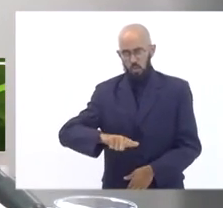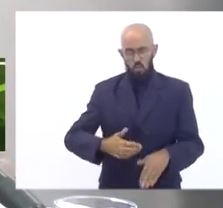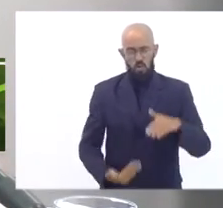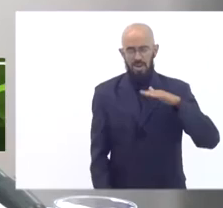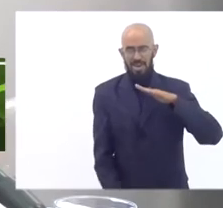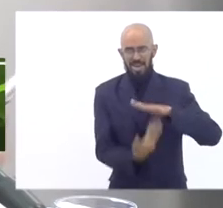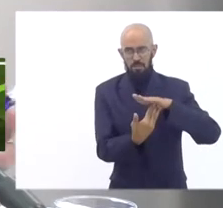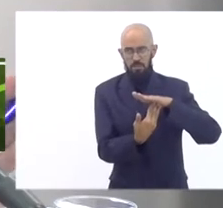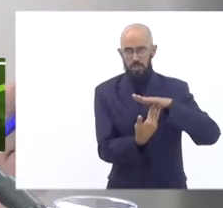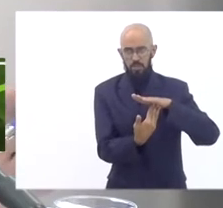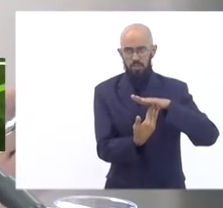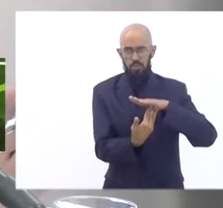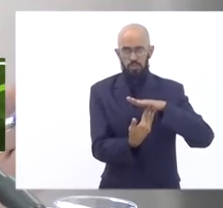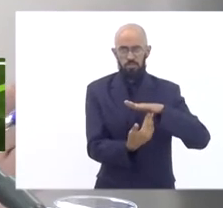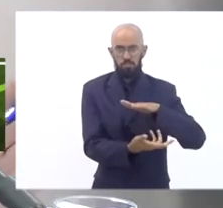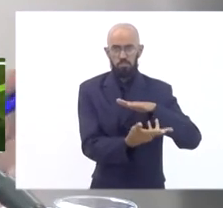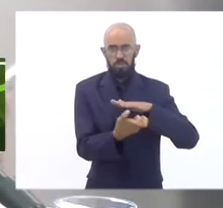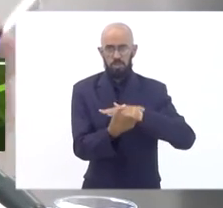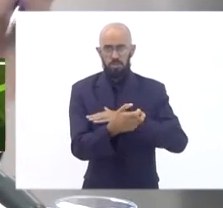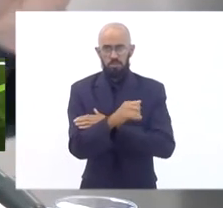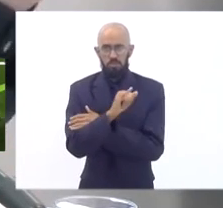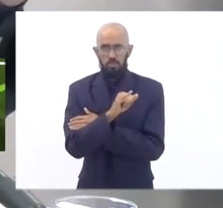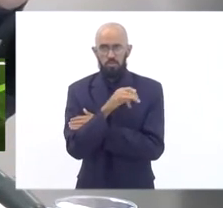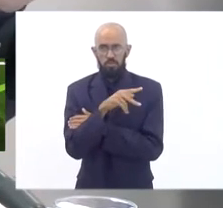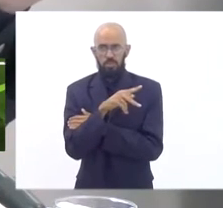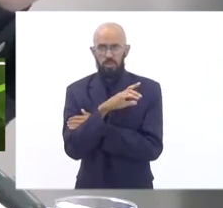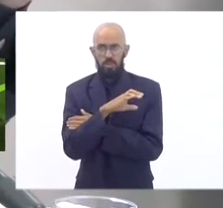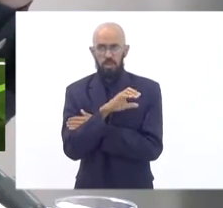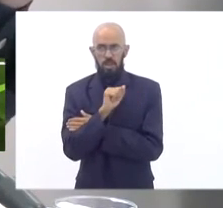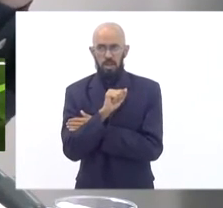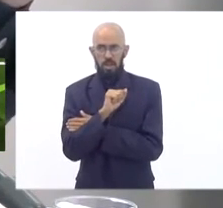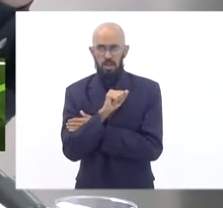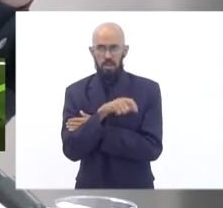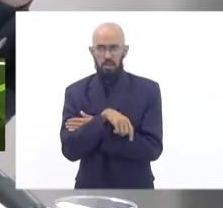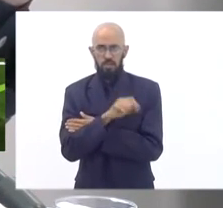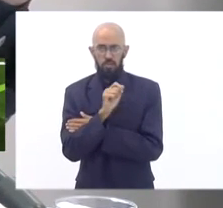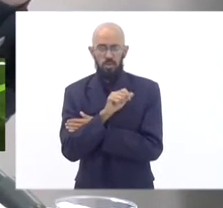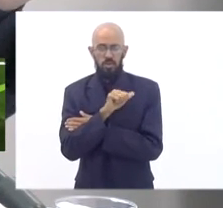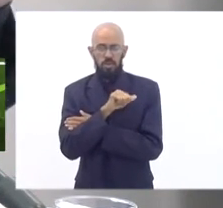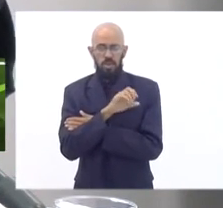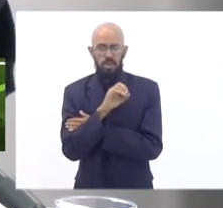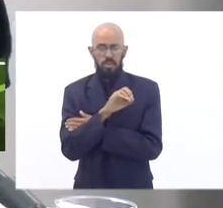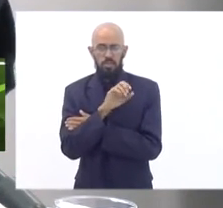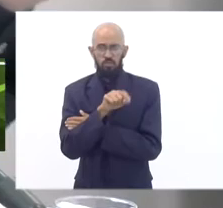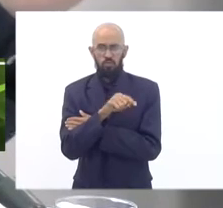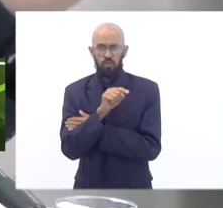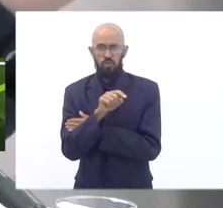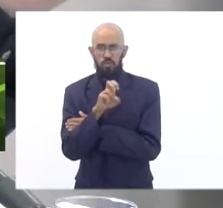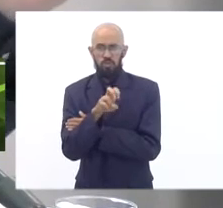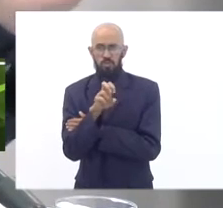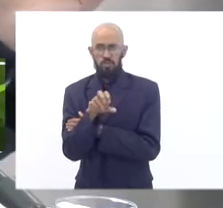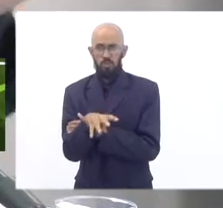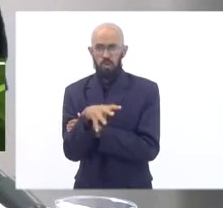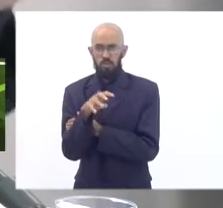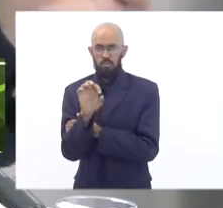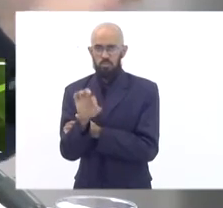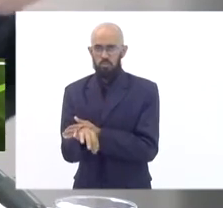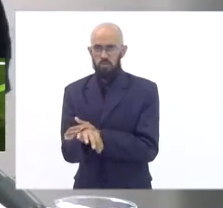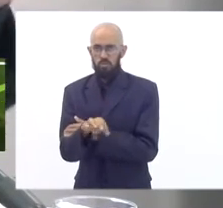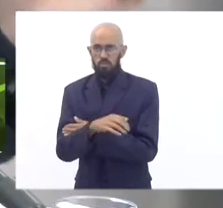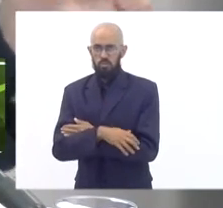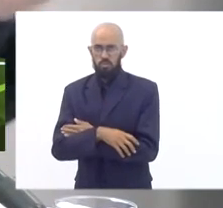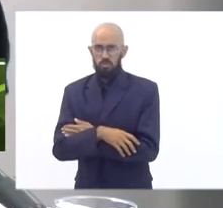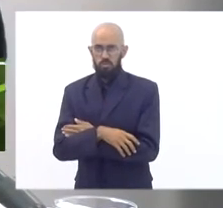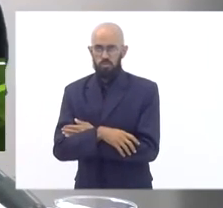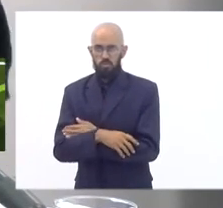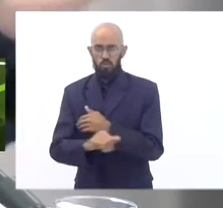no limite, Marta, observe o IPCA, que em fevereiro bateu 10,54%. No limite do limite. O acumulado de